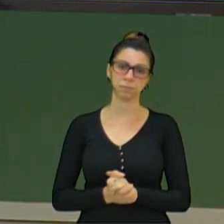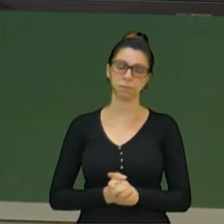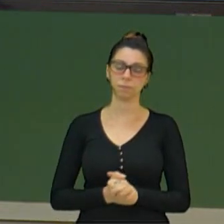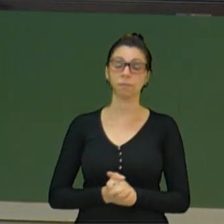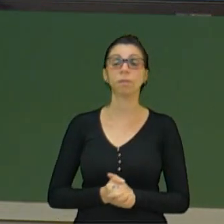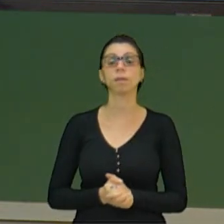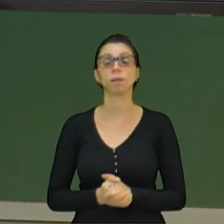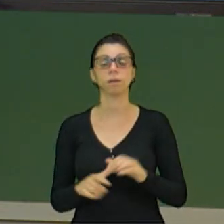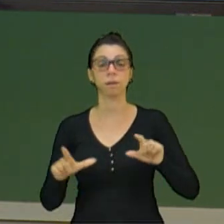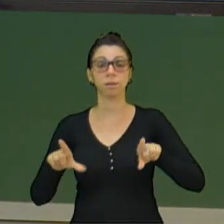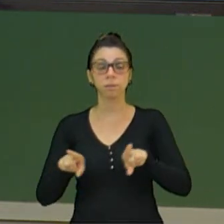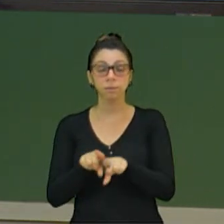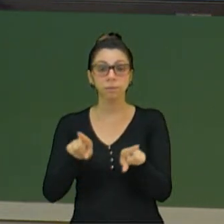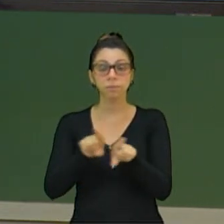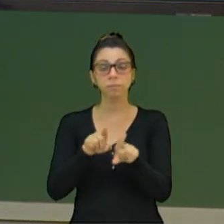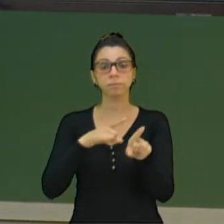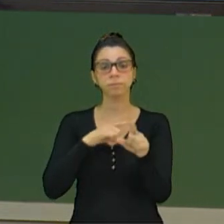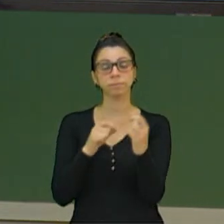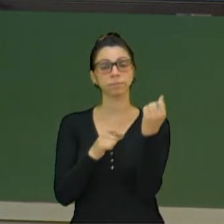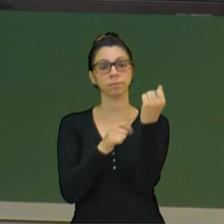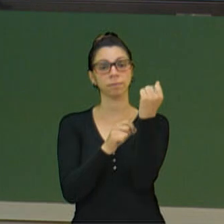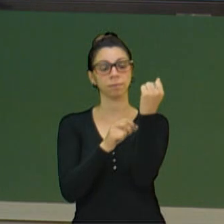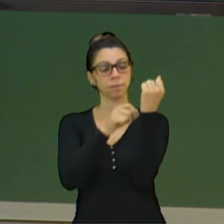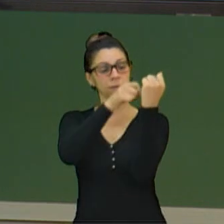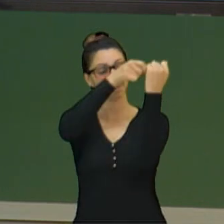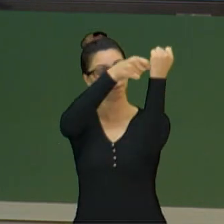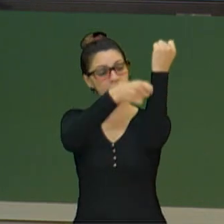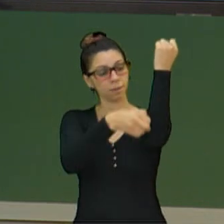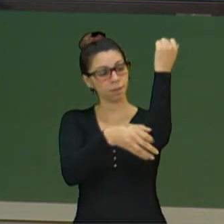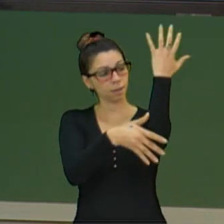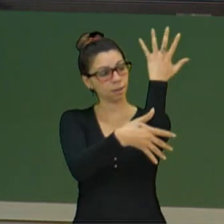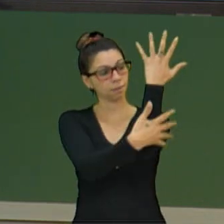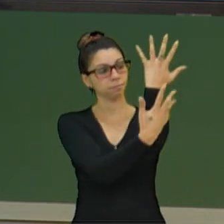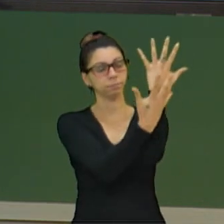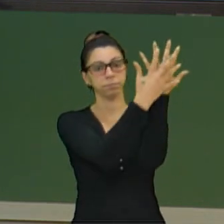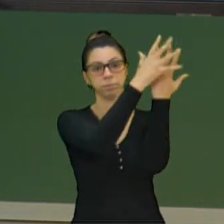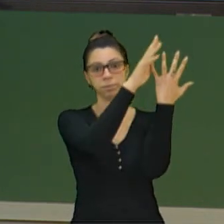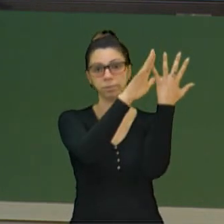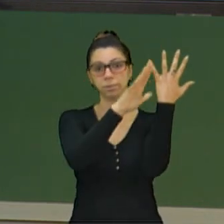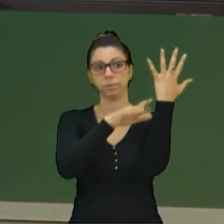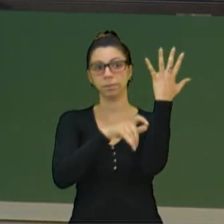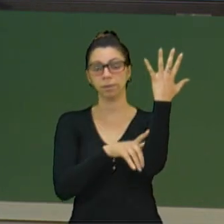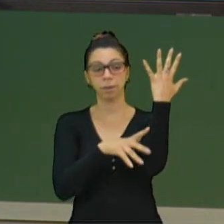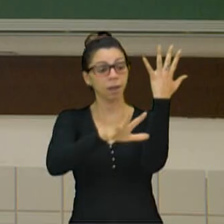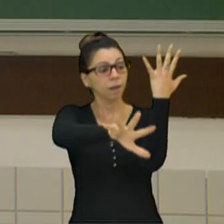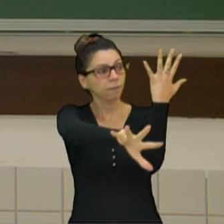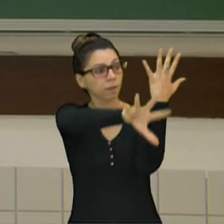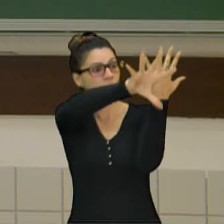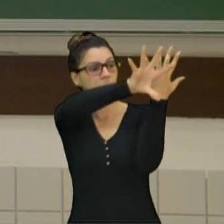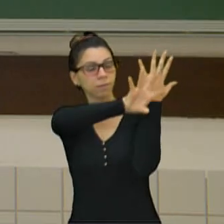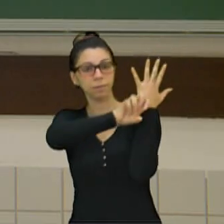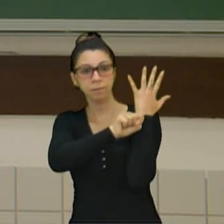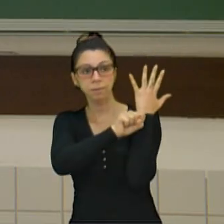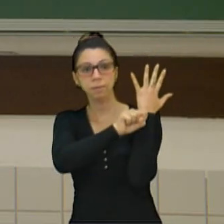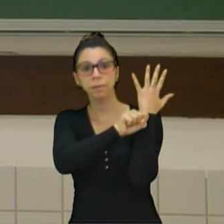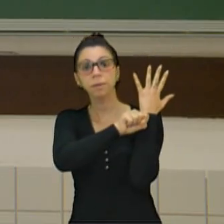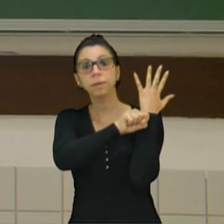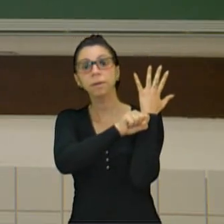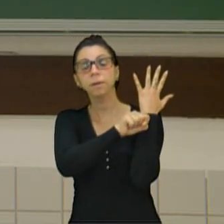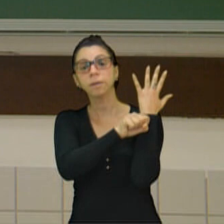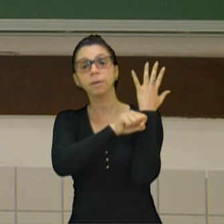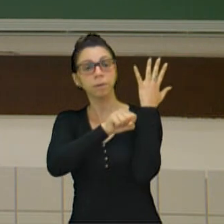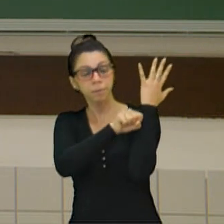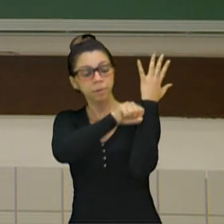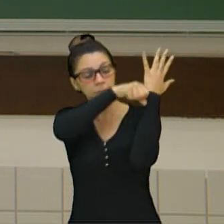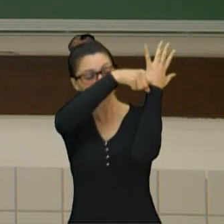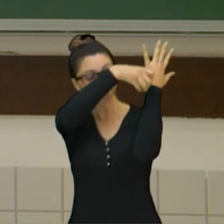Elas possuem vasos condutores de seiva, o xilema, que vai absorver as substâncias, e o floema, que